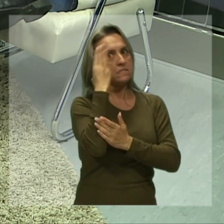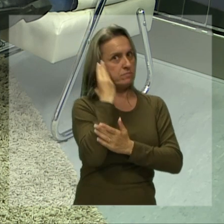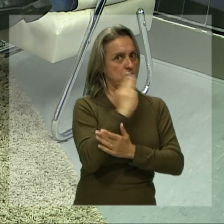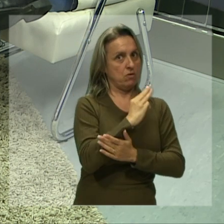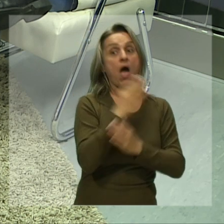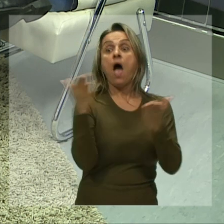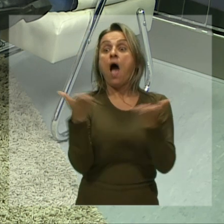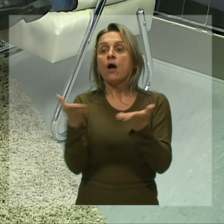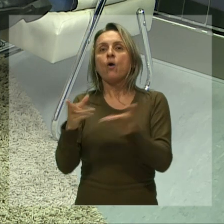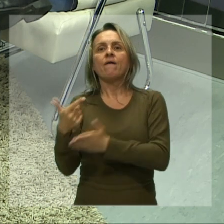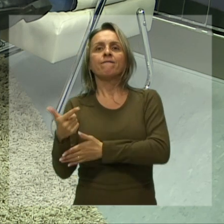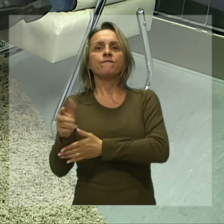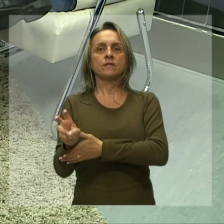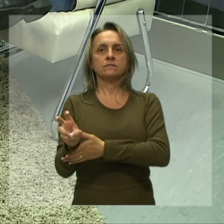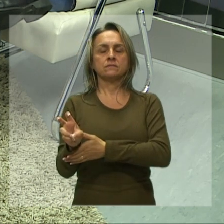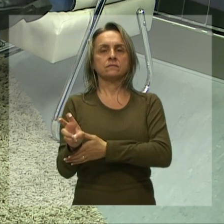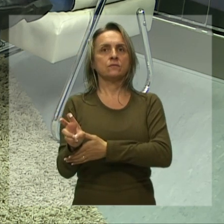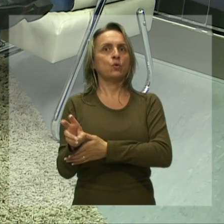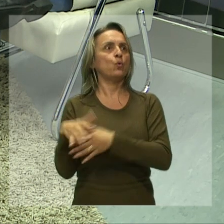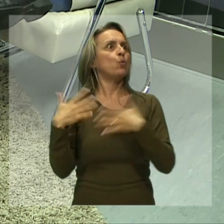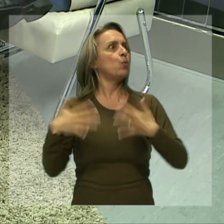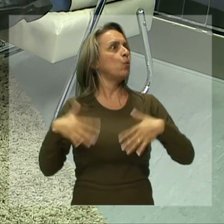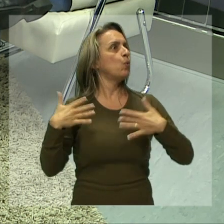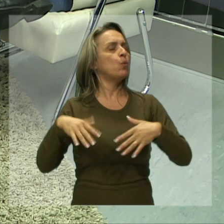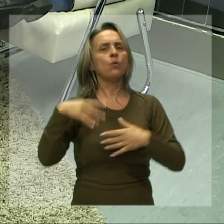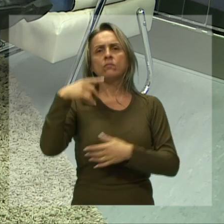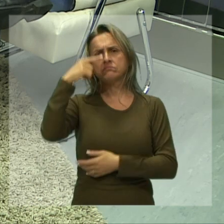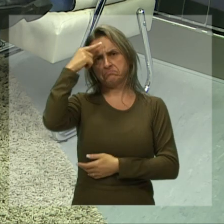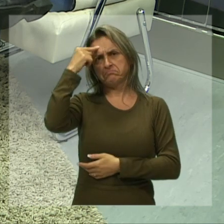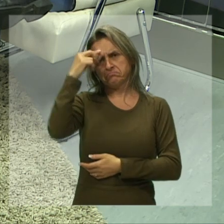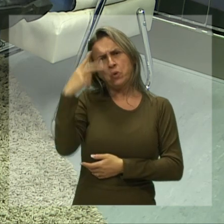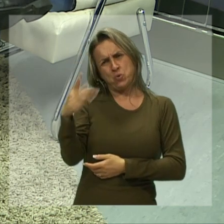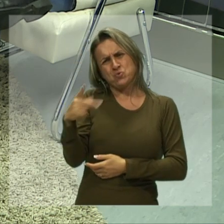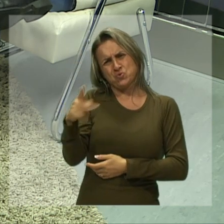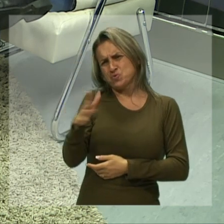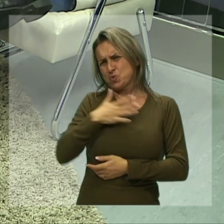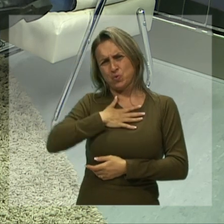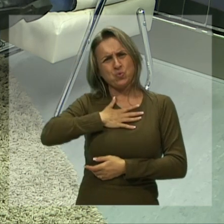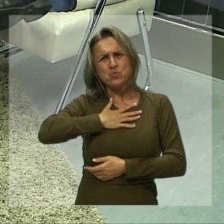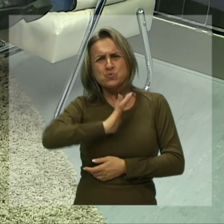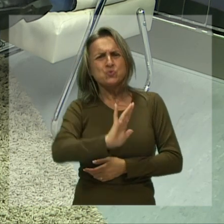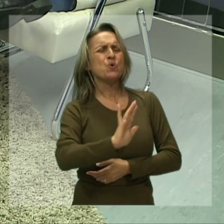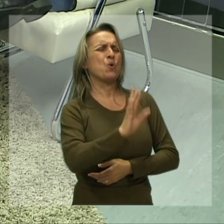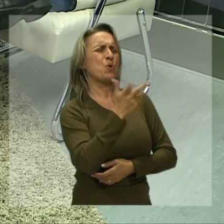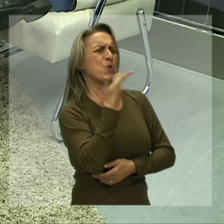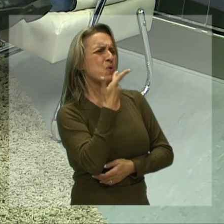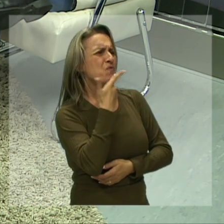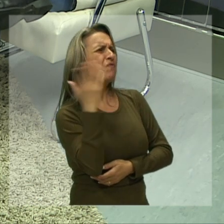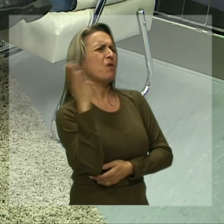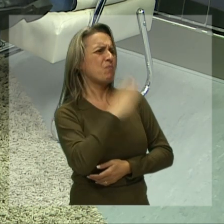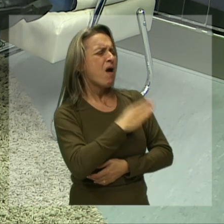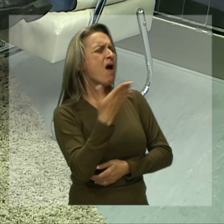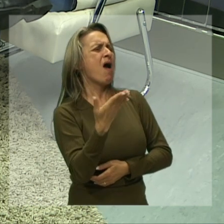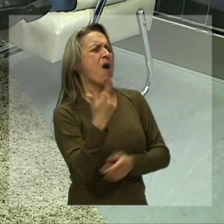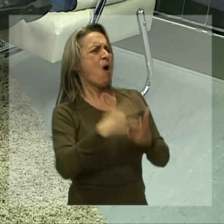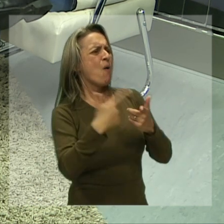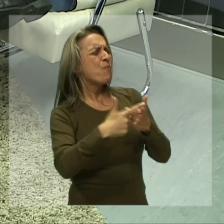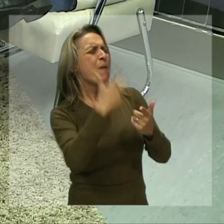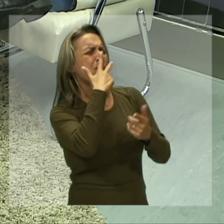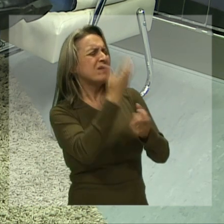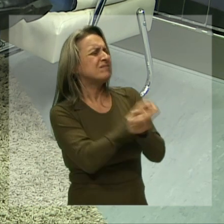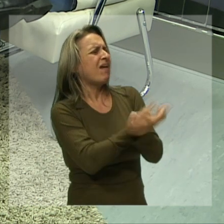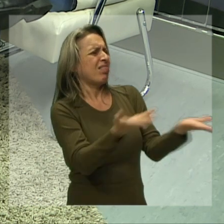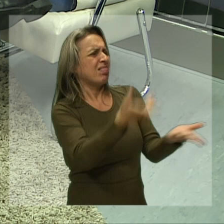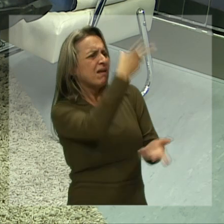Sim. E foi muito criticada pelo senhor. O senhor até chegou a comentar, é um cheque em branco que está dando para o prefeito. Absurdo. Né? Pelo